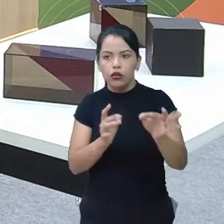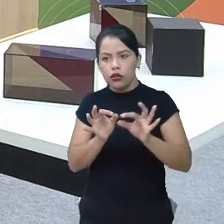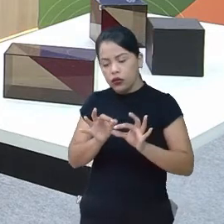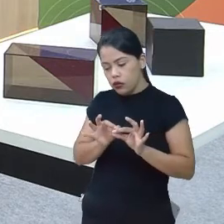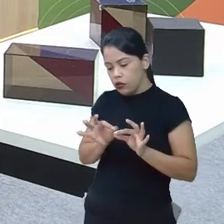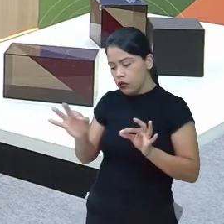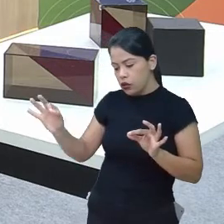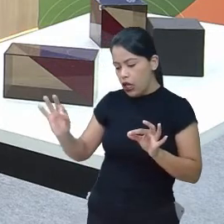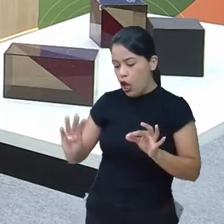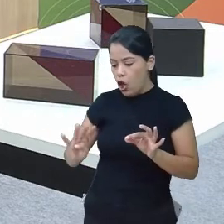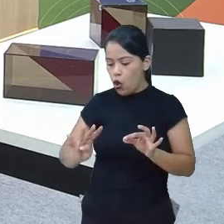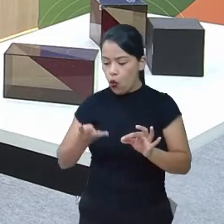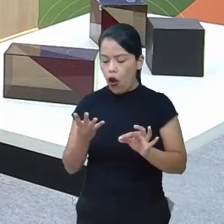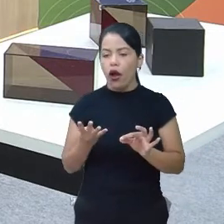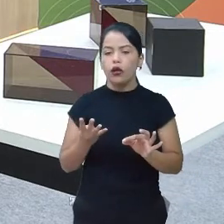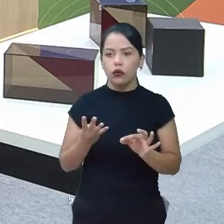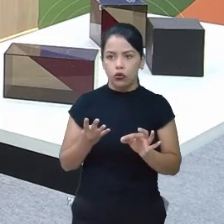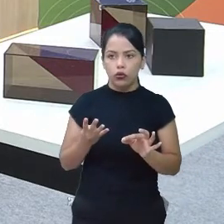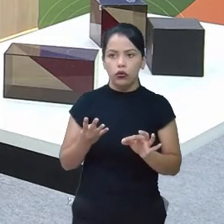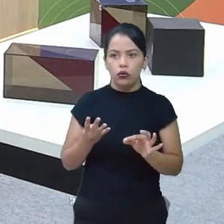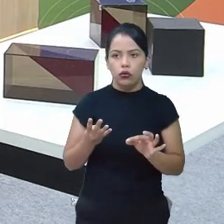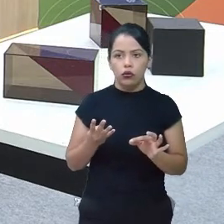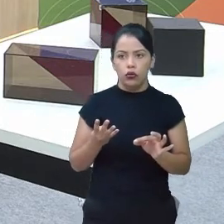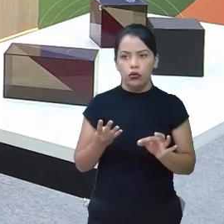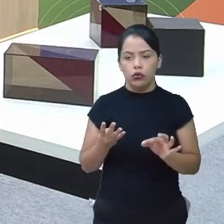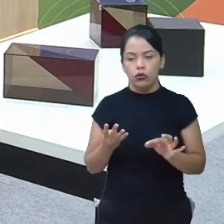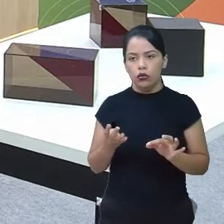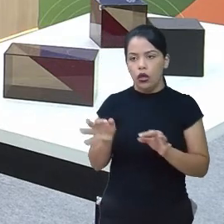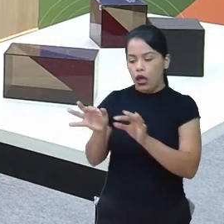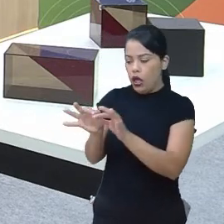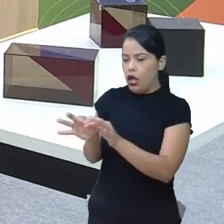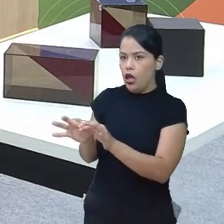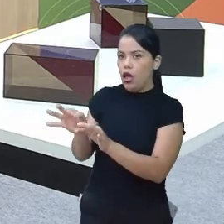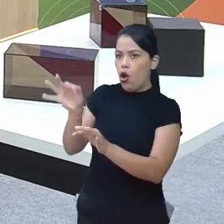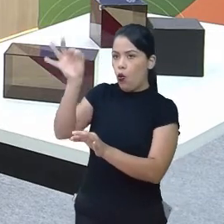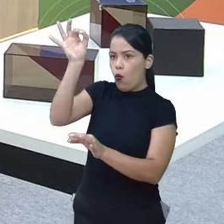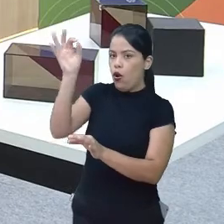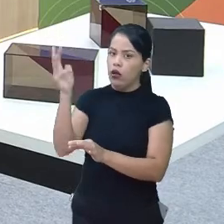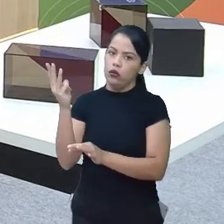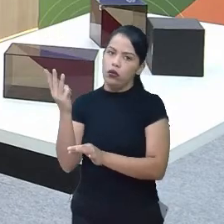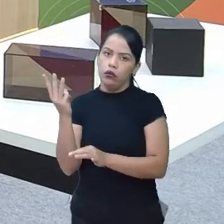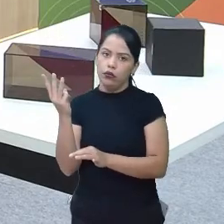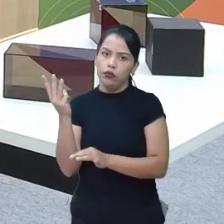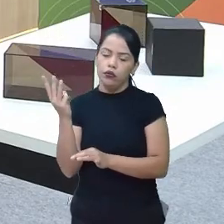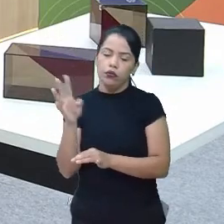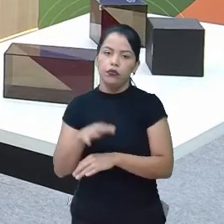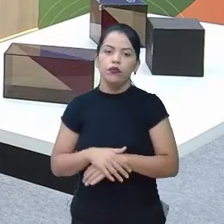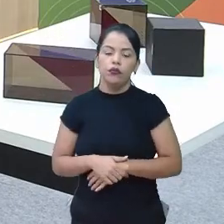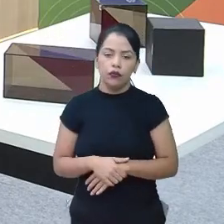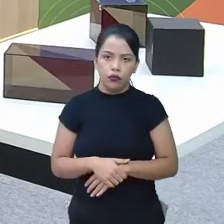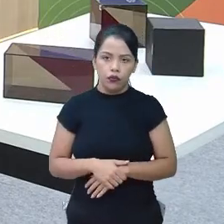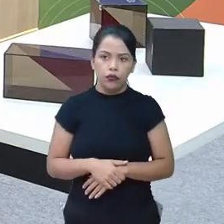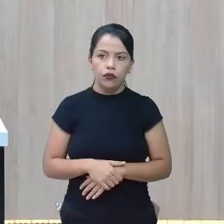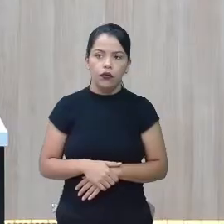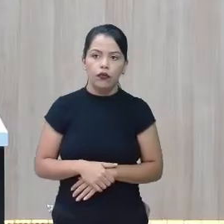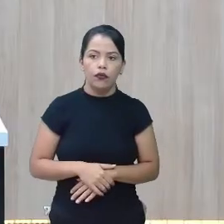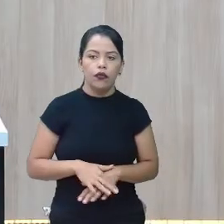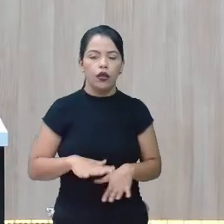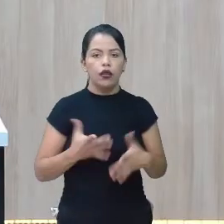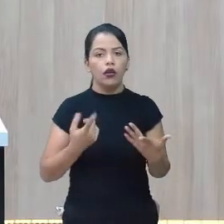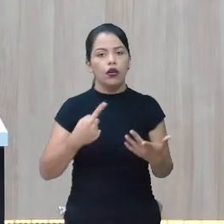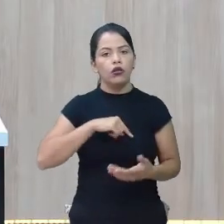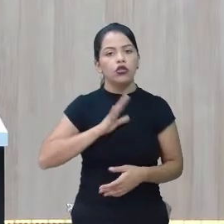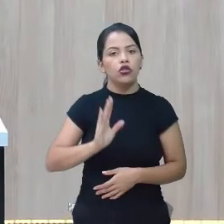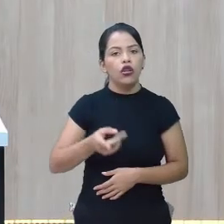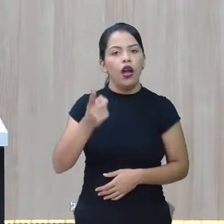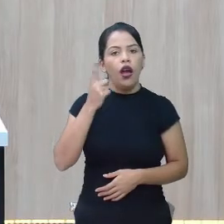4 caixas, 2 na largura, né? 4 caixas no comprimento e 3 caixas na altura. Então, a gente já viu